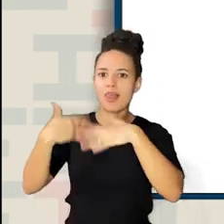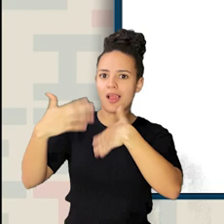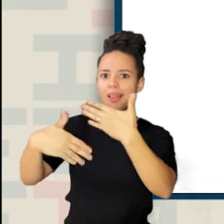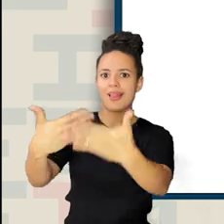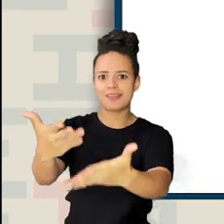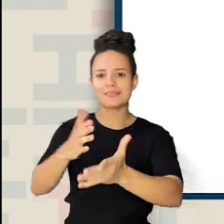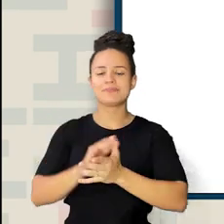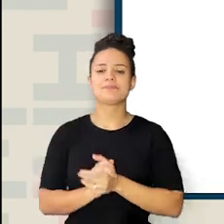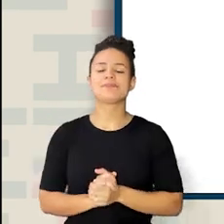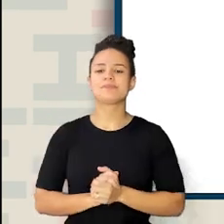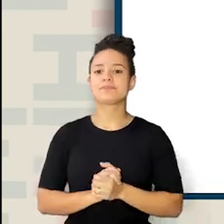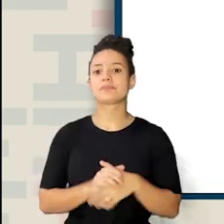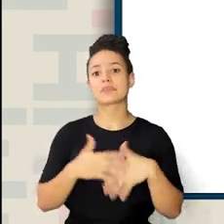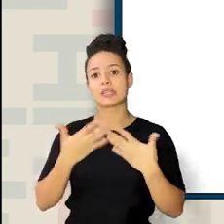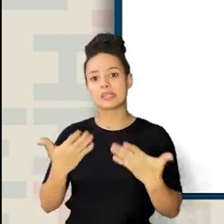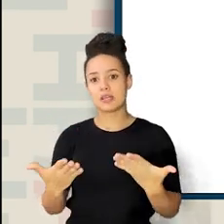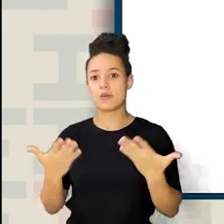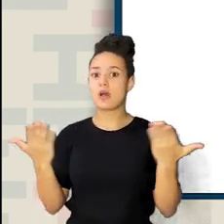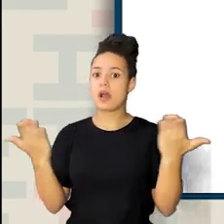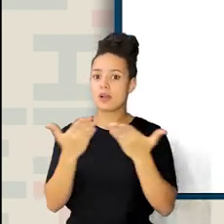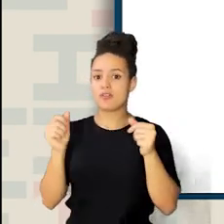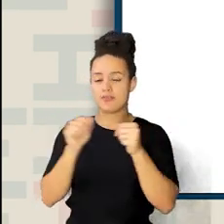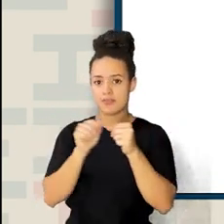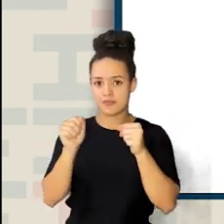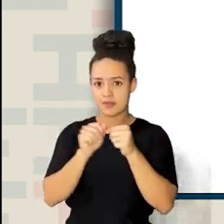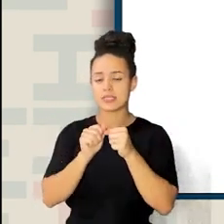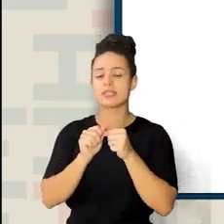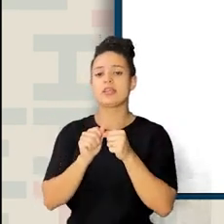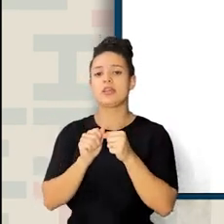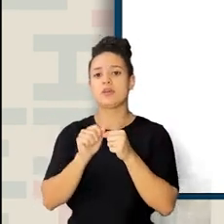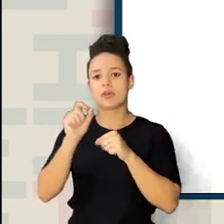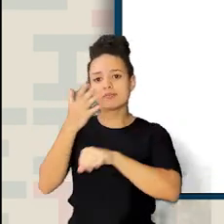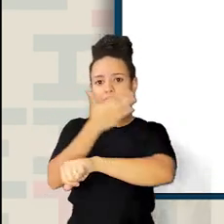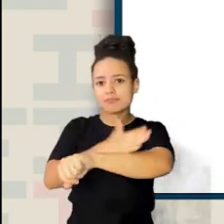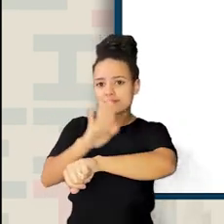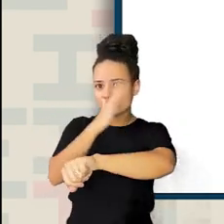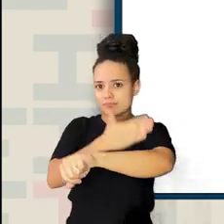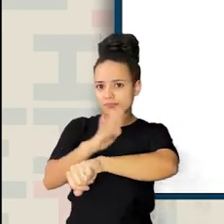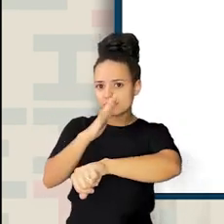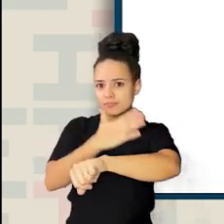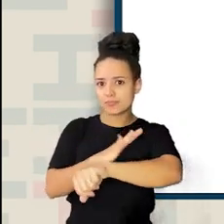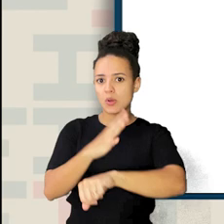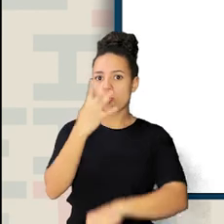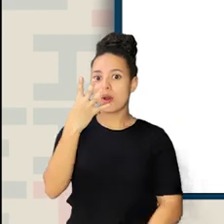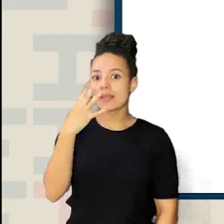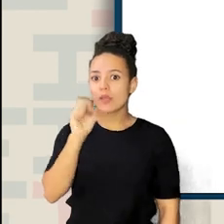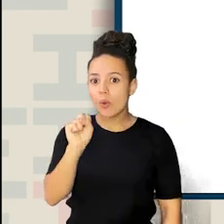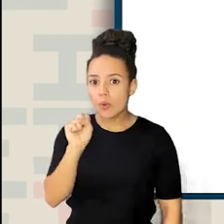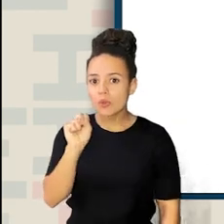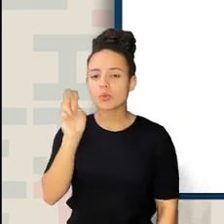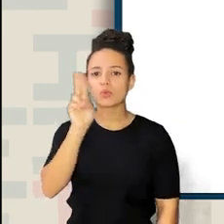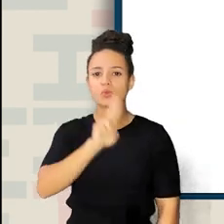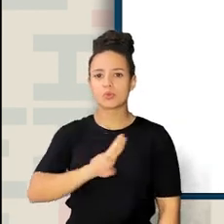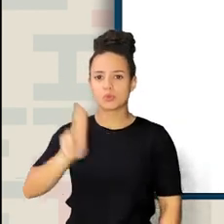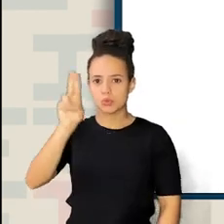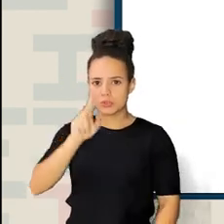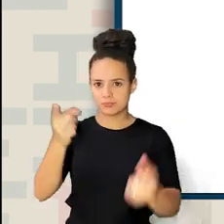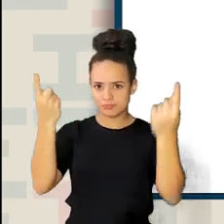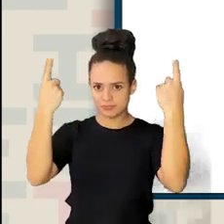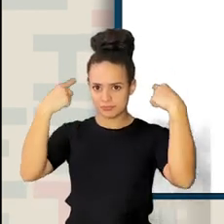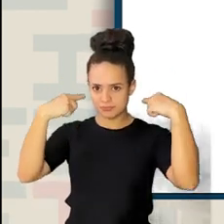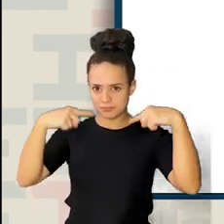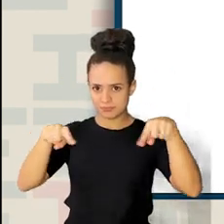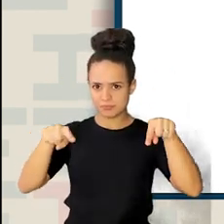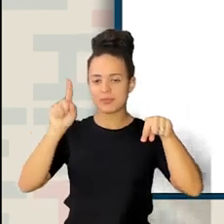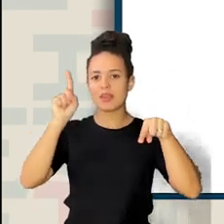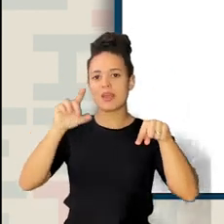aí vai, né? Então, eu vou fazer um pouco esse exercício aqui, o 48, utilizando a parte de baixo, que é a